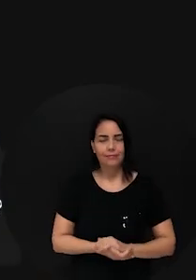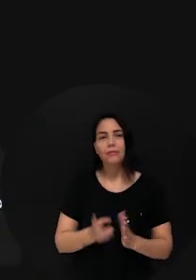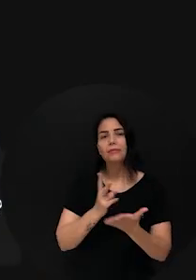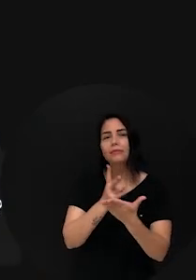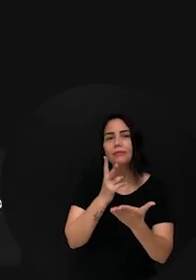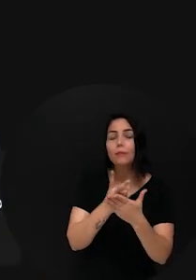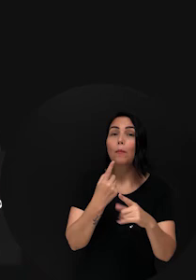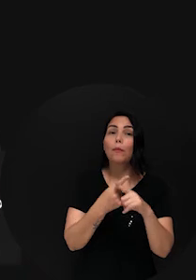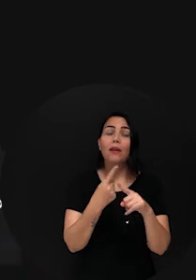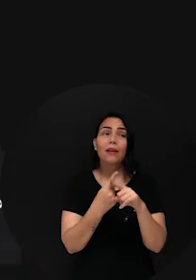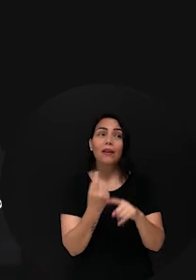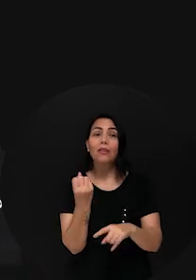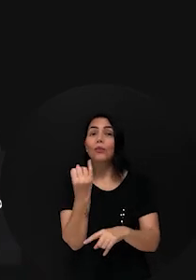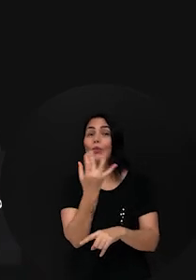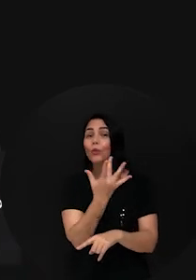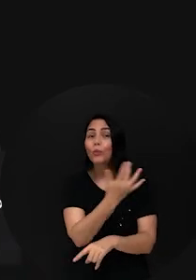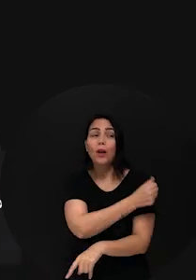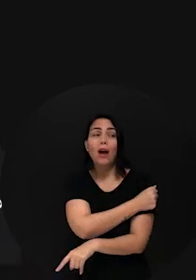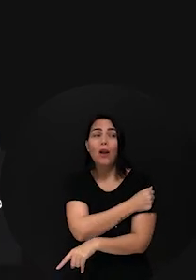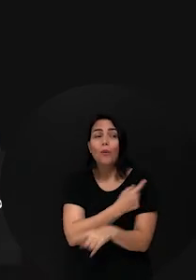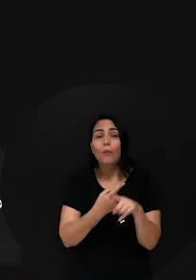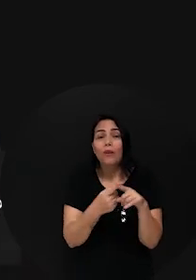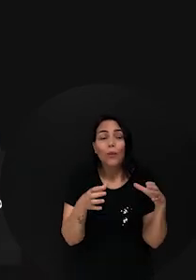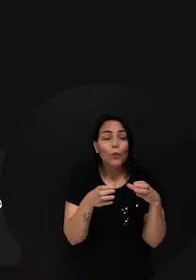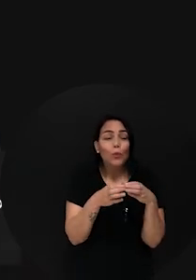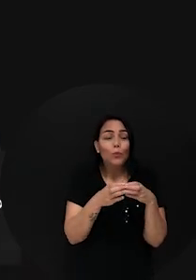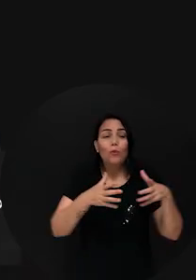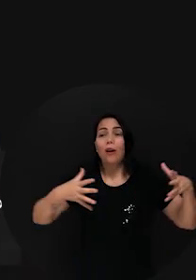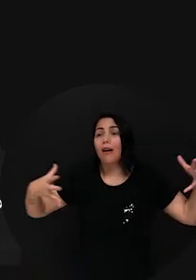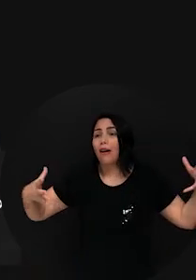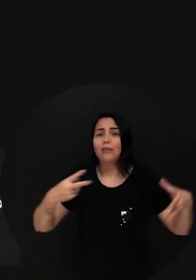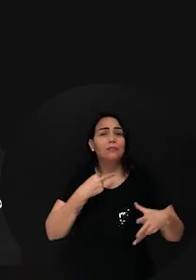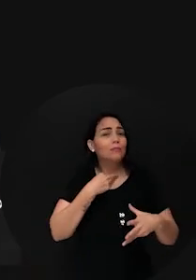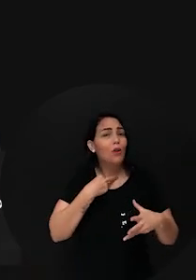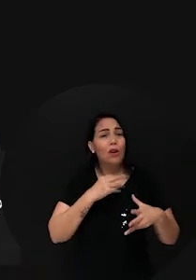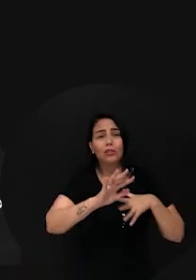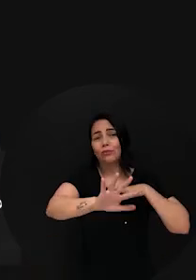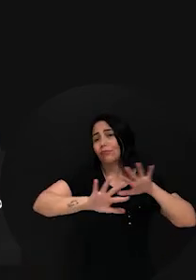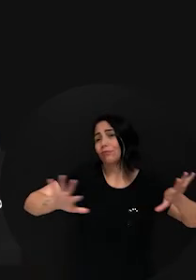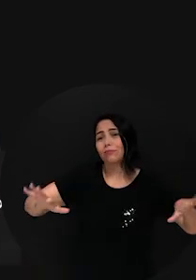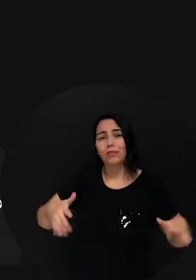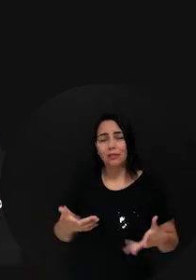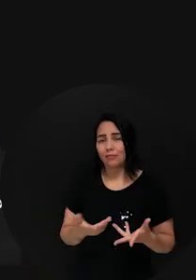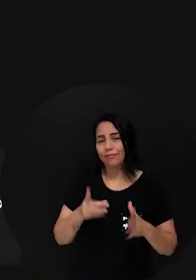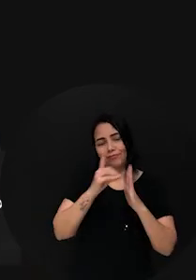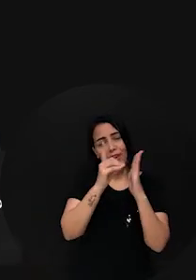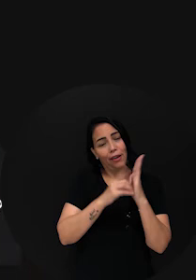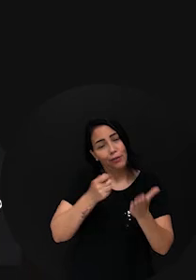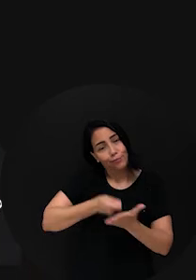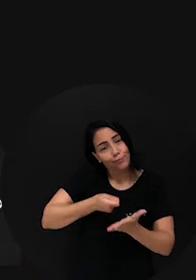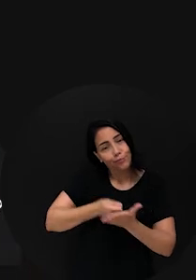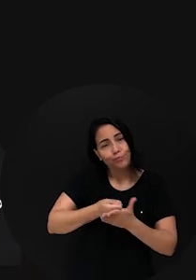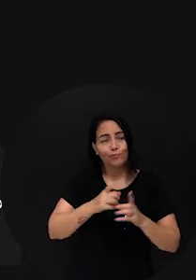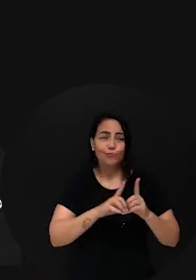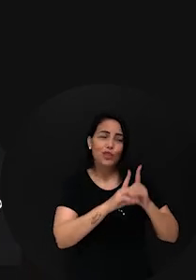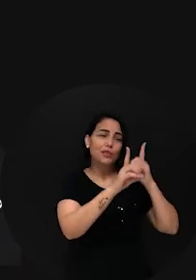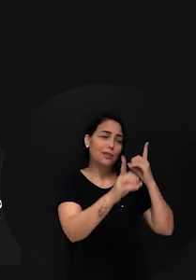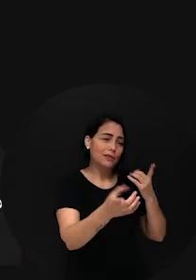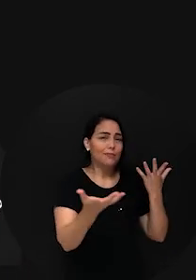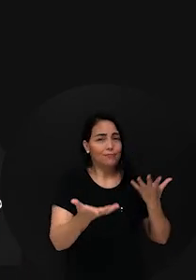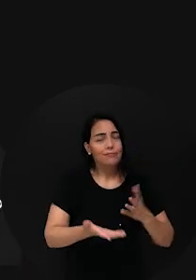Devido ao número de alunos, né? Porque o grupo é muito grande e a gente não consegue deixar o espaçamento que o decreto exige.